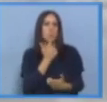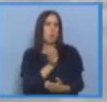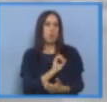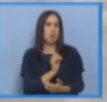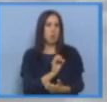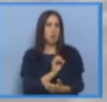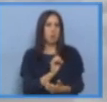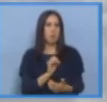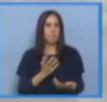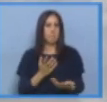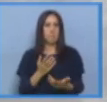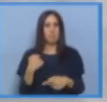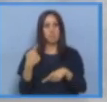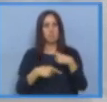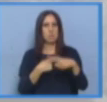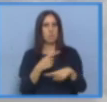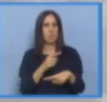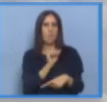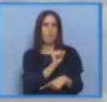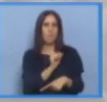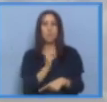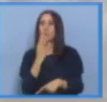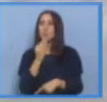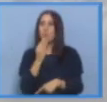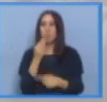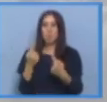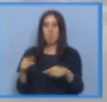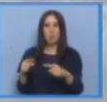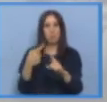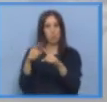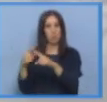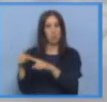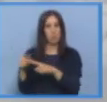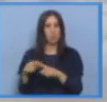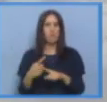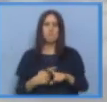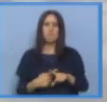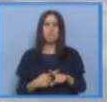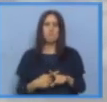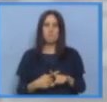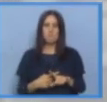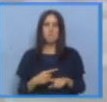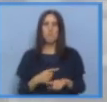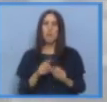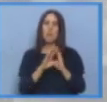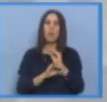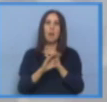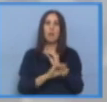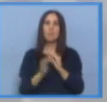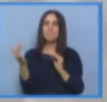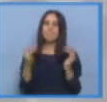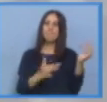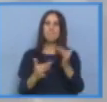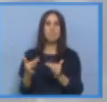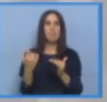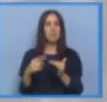significativo, da tradição judia também e as outras, é interessante trazermos em forma de tertúlia essas luzes para a